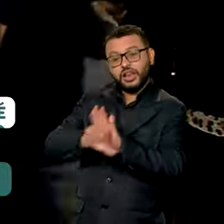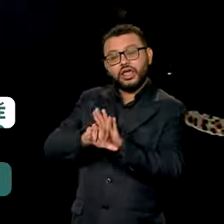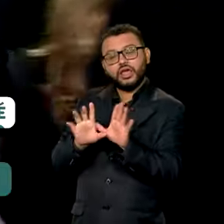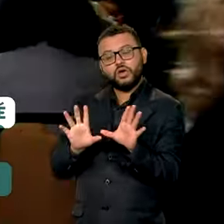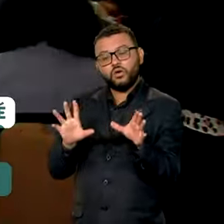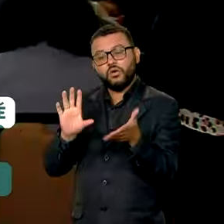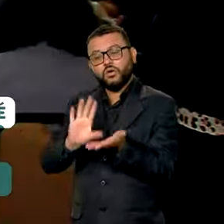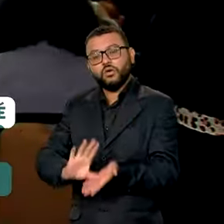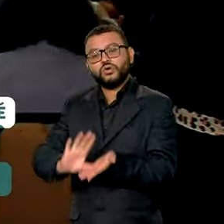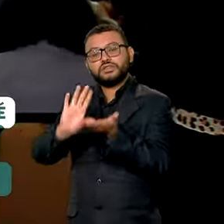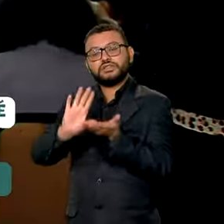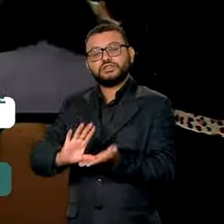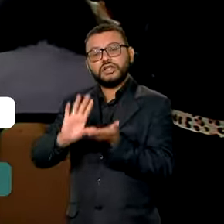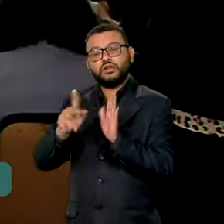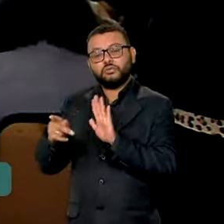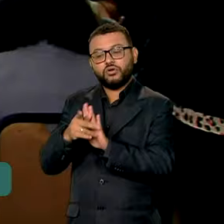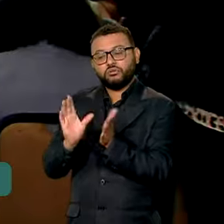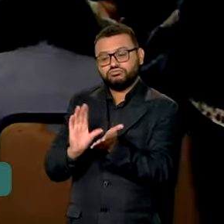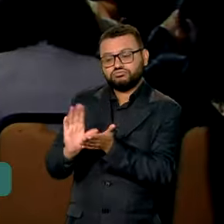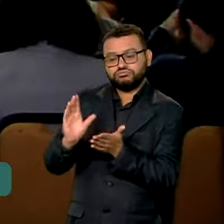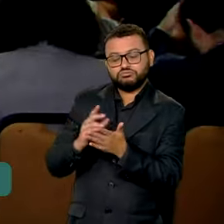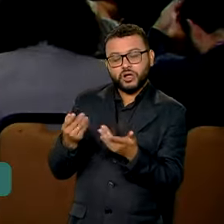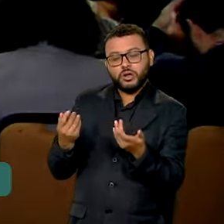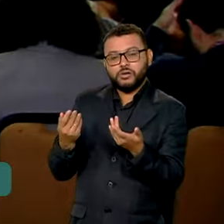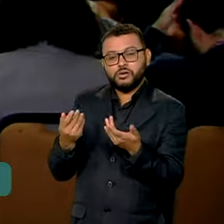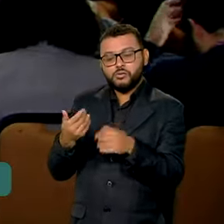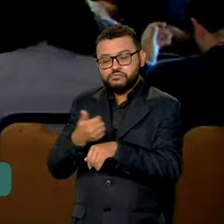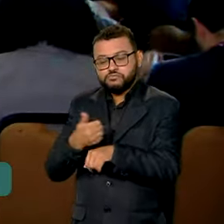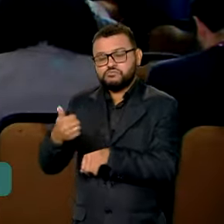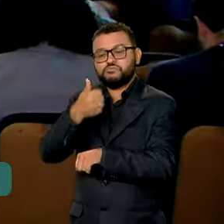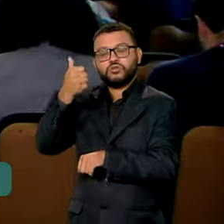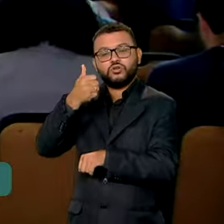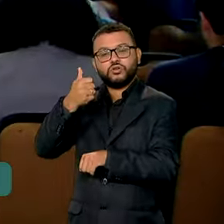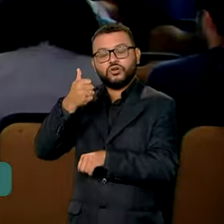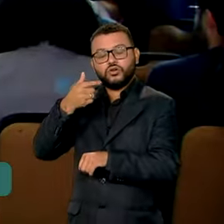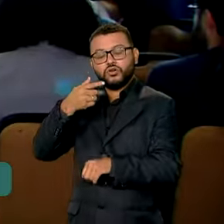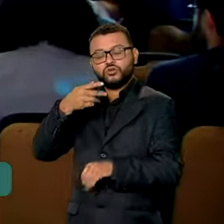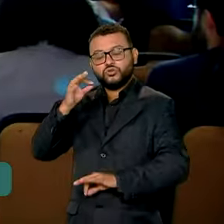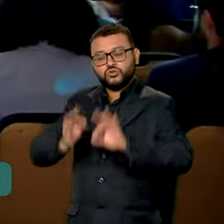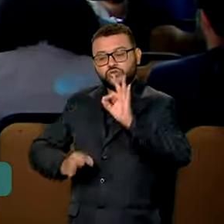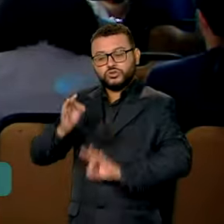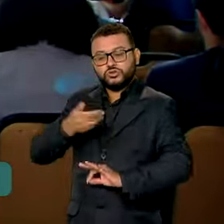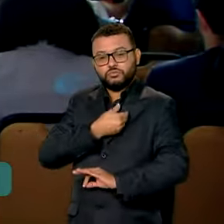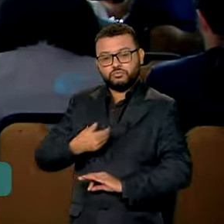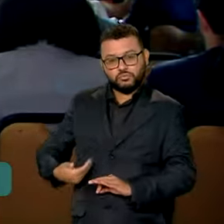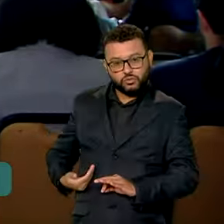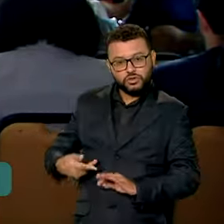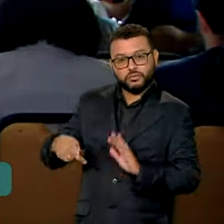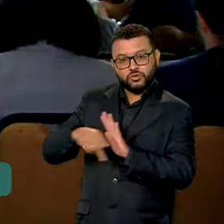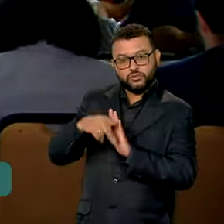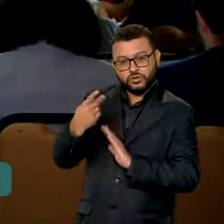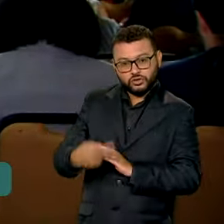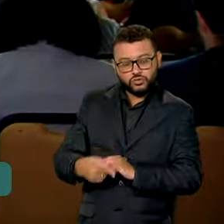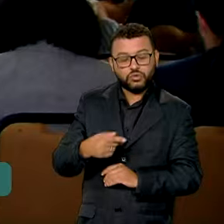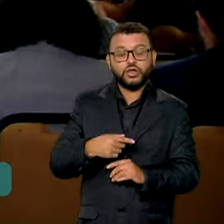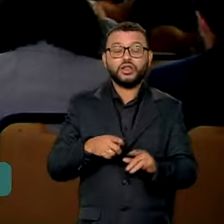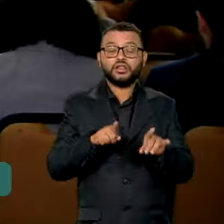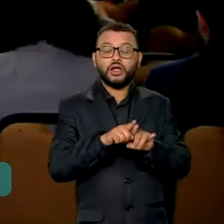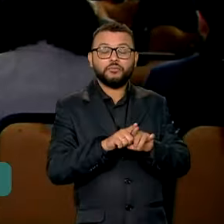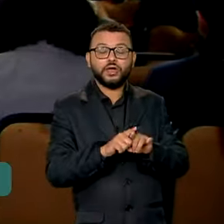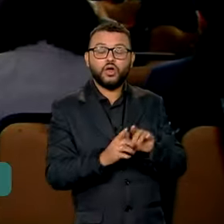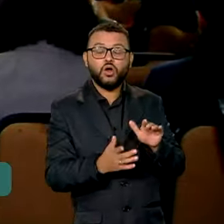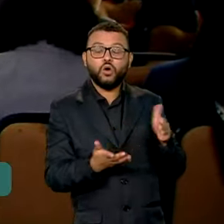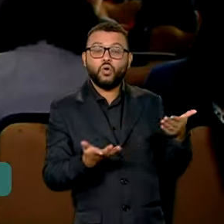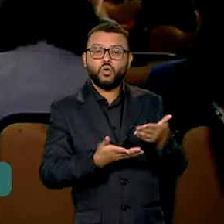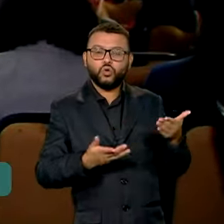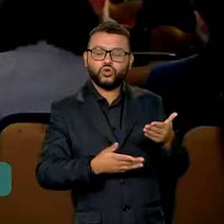Conselho Curador do Fundo de Aperfeiçoamento da Defensoria Pública da União. O último compromisso do presidente Lula